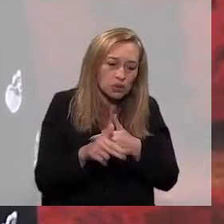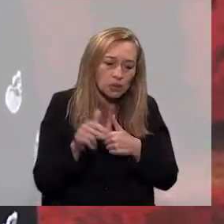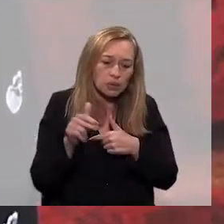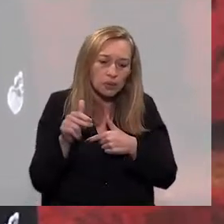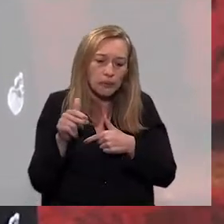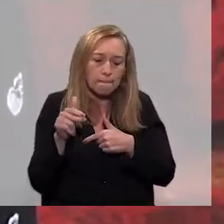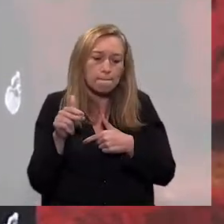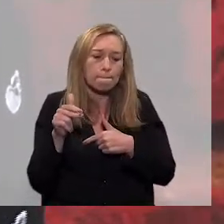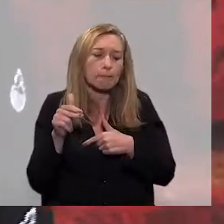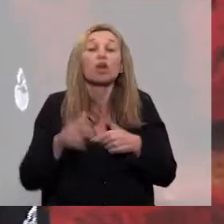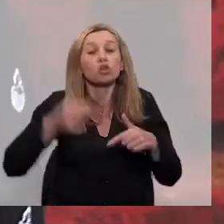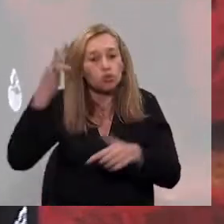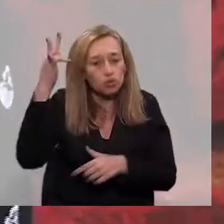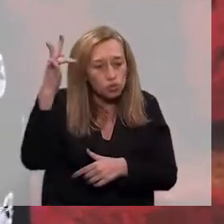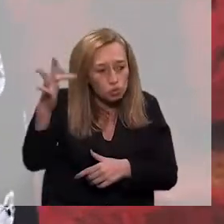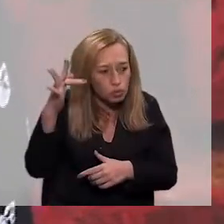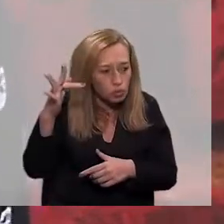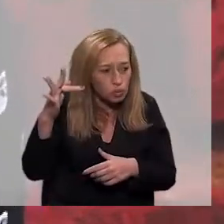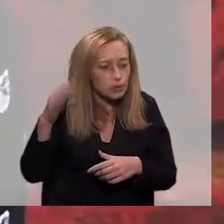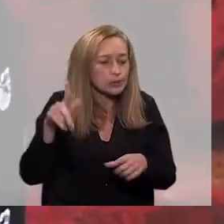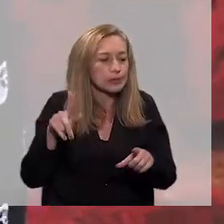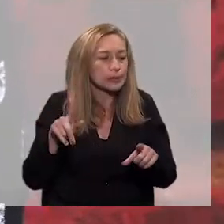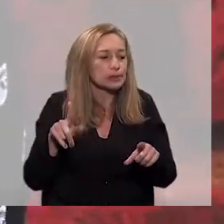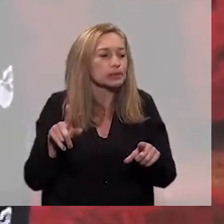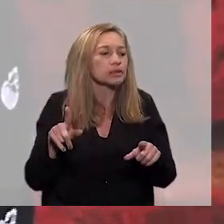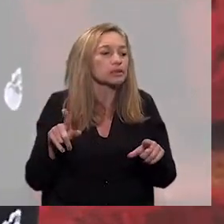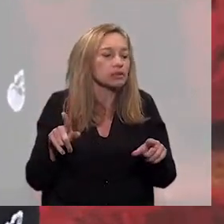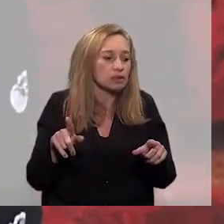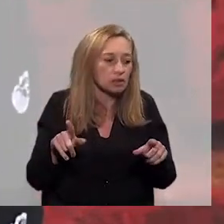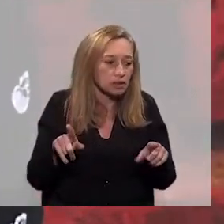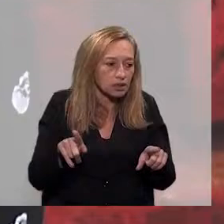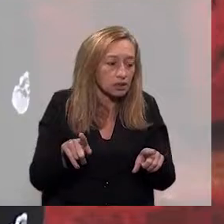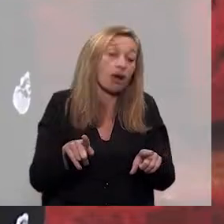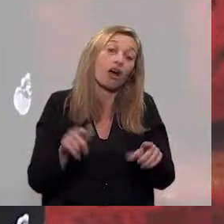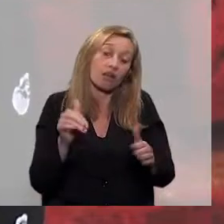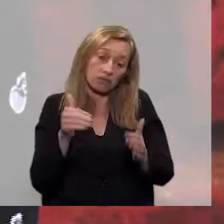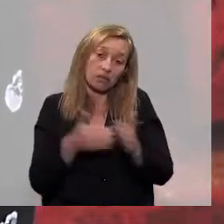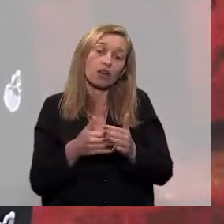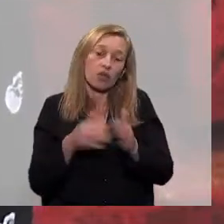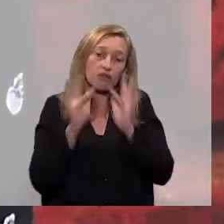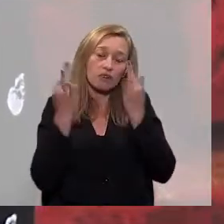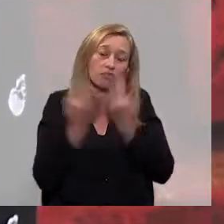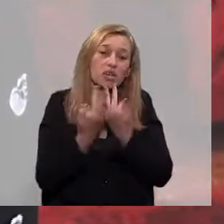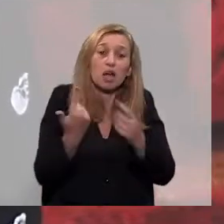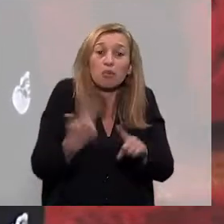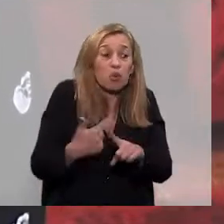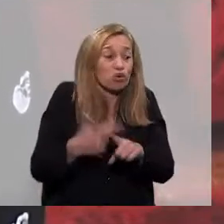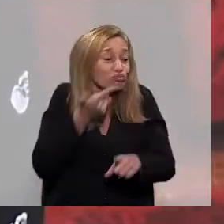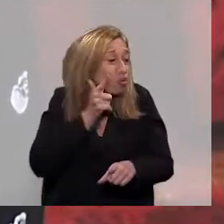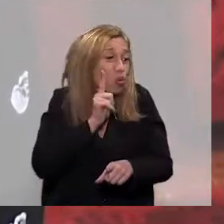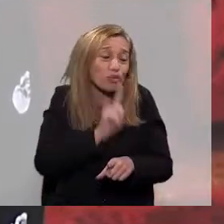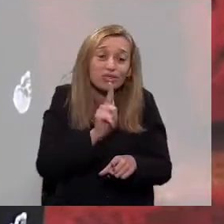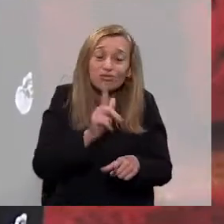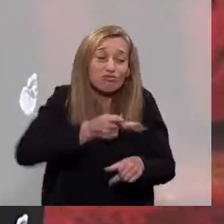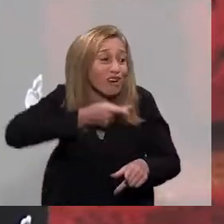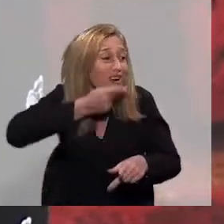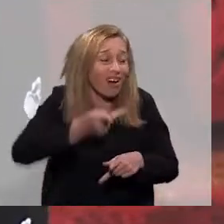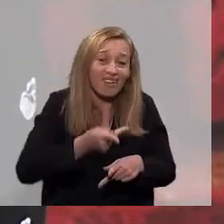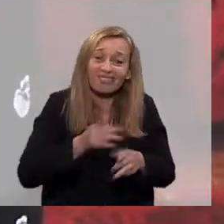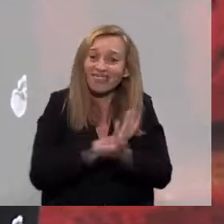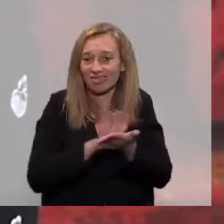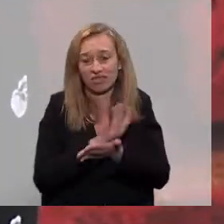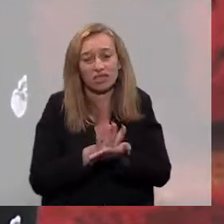prejudicando, vai me prejudicar no futuro e me prejudica muito até com a minha família. Porque eu não consigo